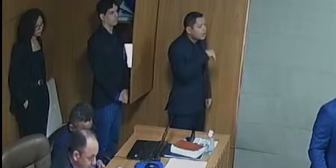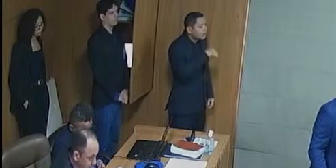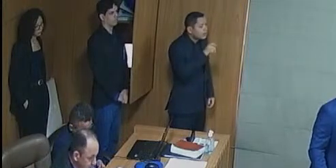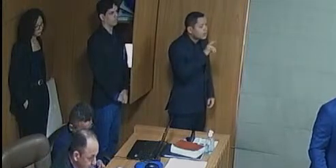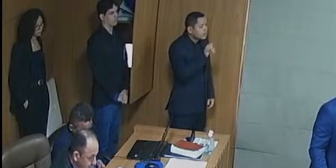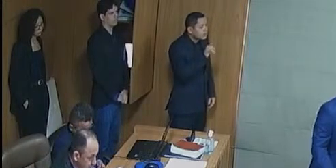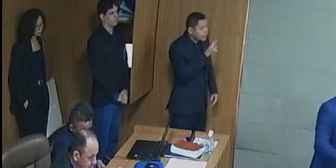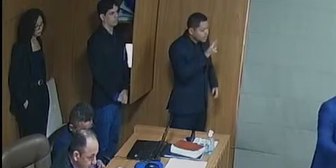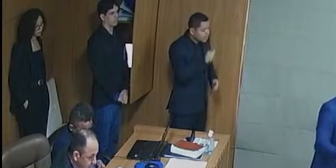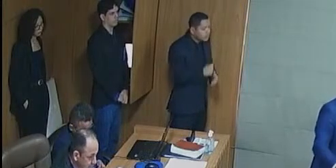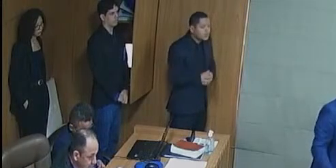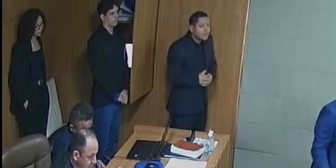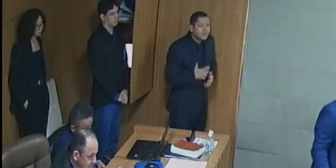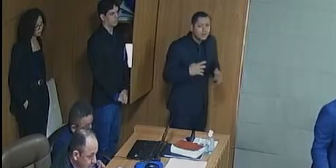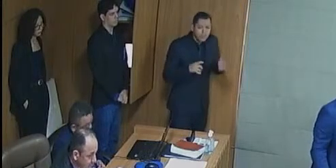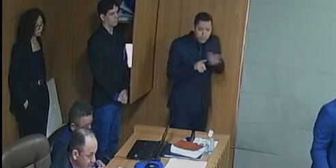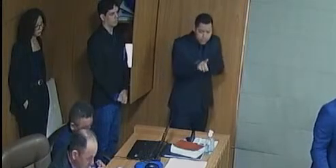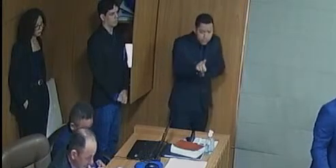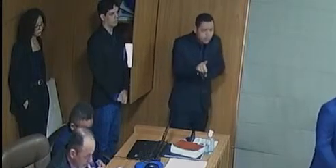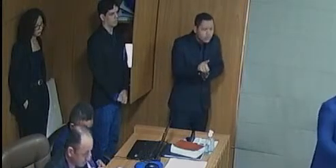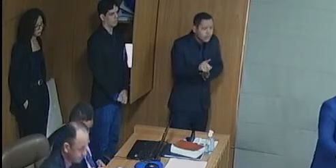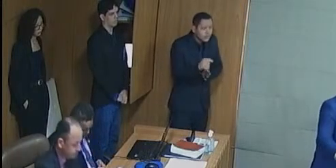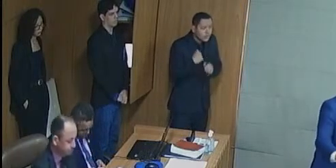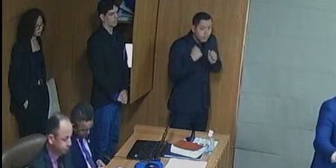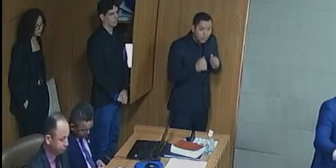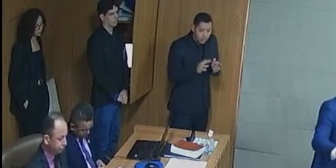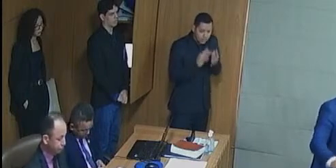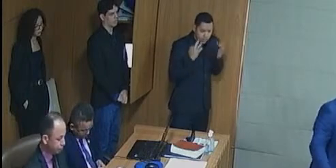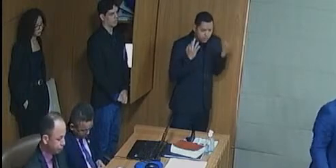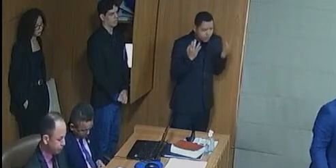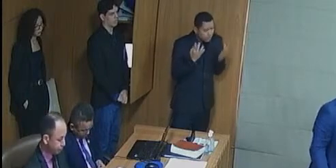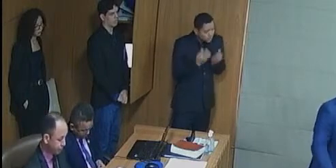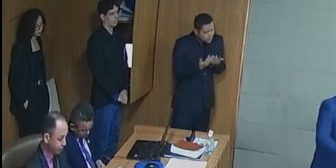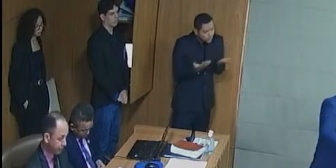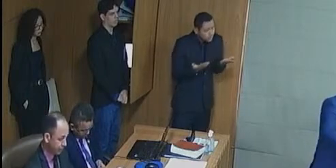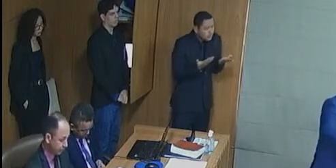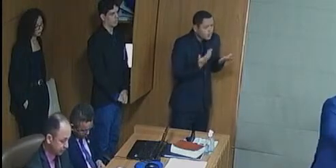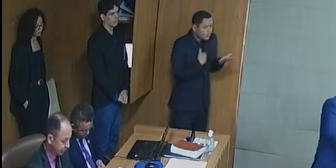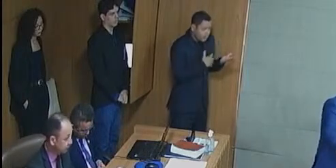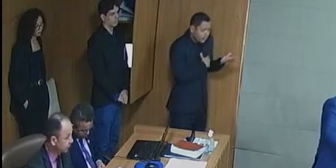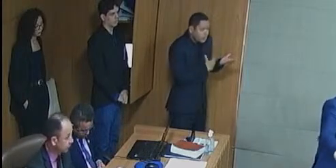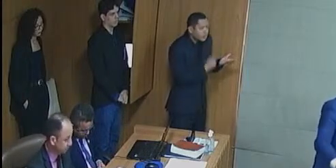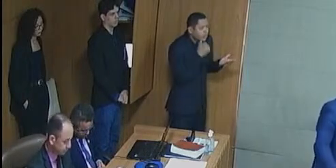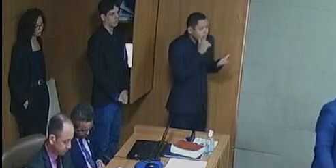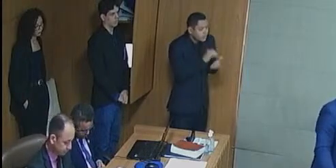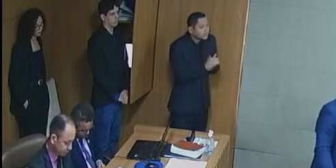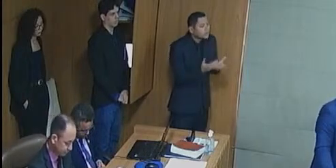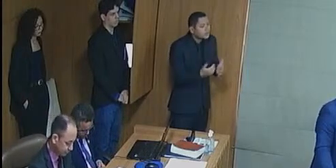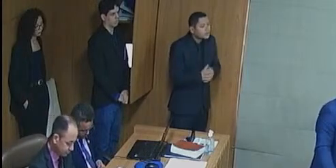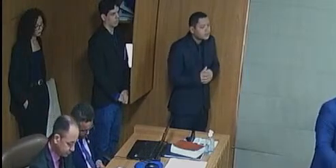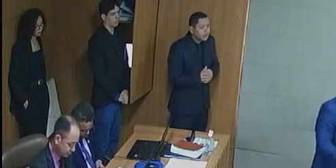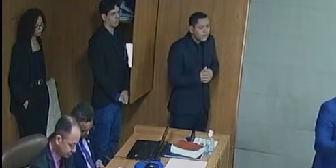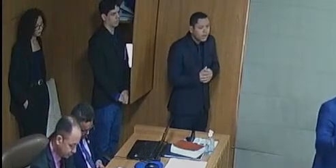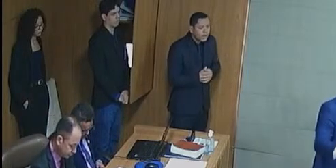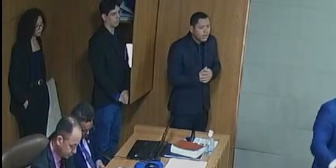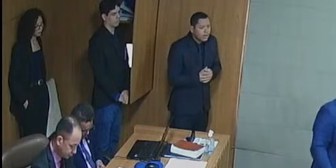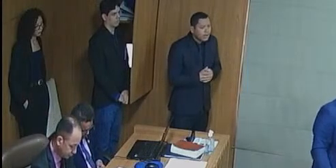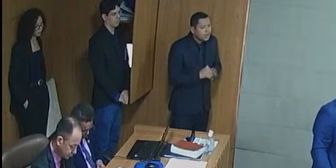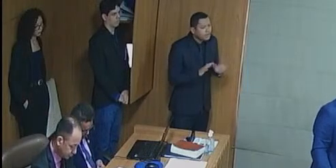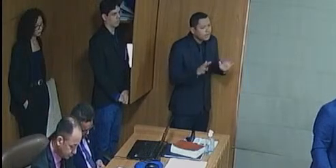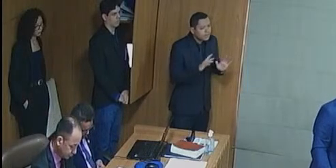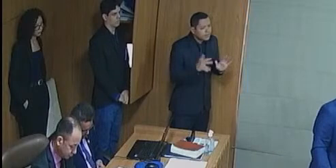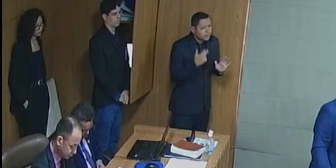Amendoeira perguntei a ele se poderia levar família que meu filho brinca minha esposa brinca no parquinho do Amendoeira e falou que não a